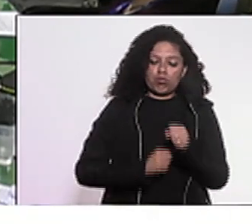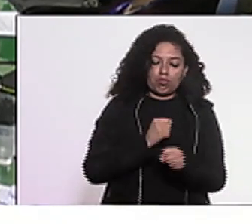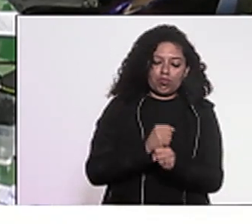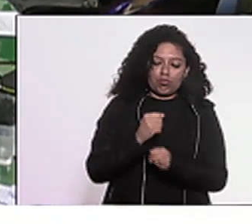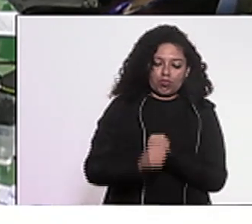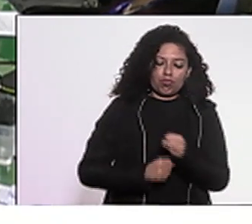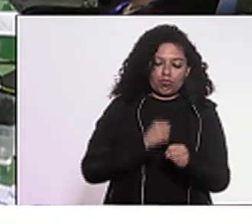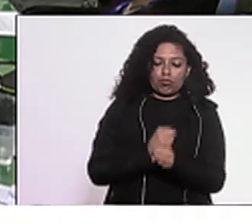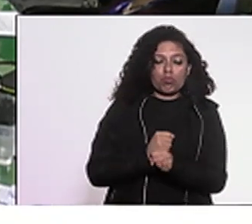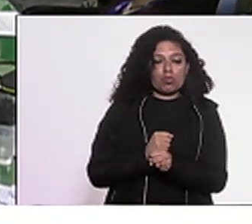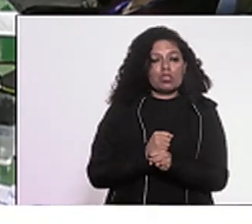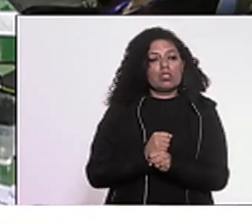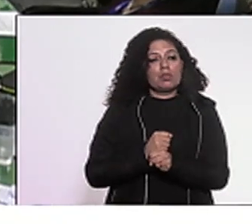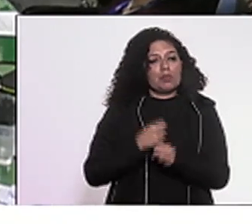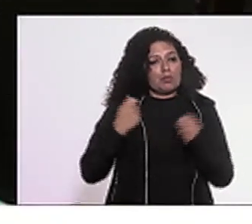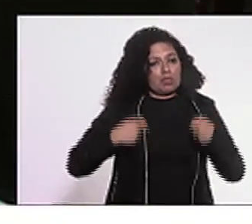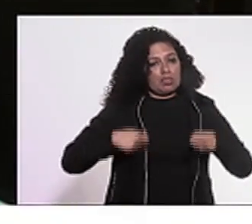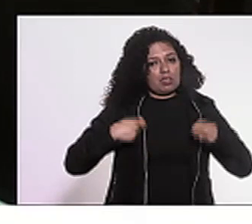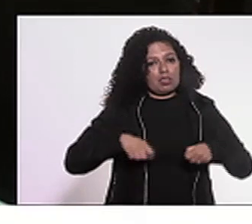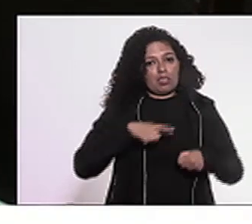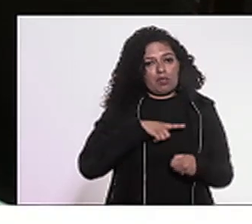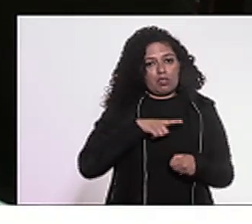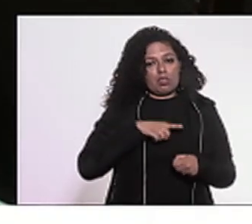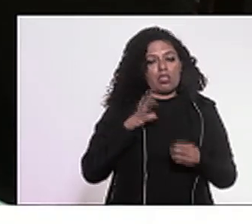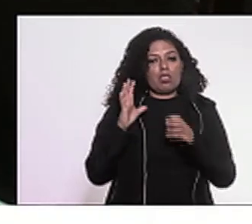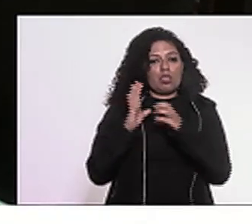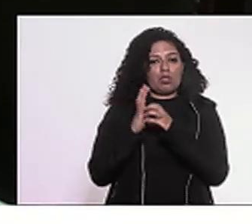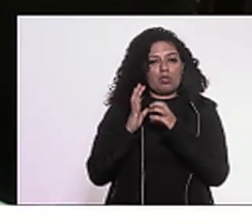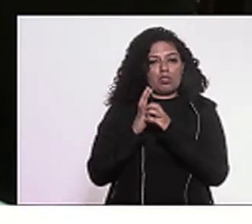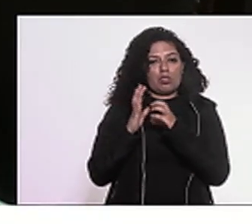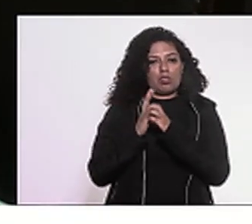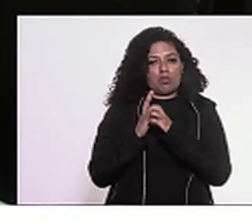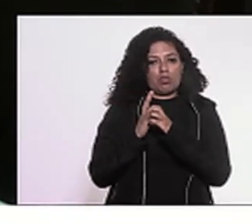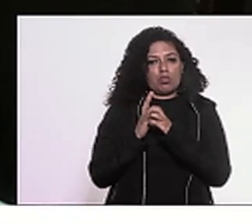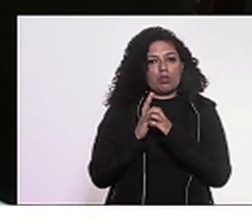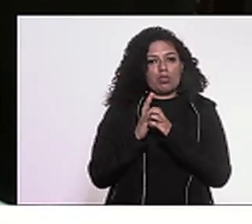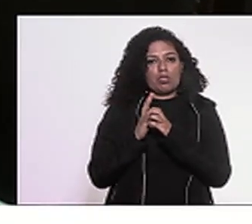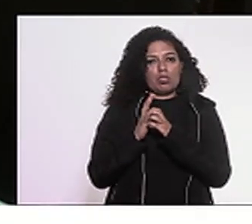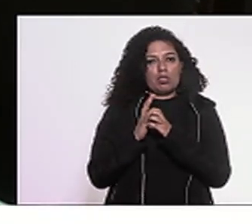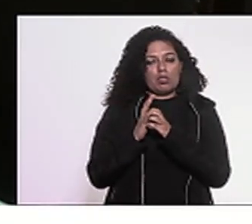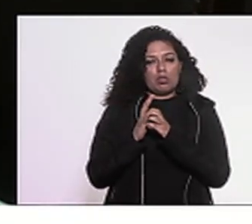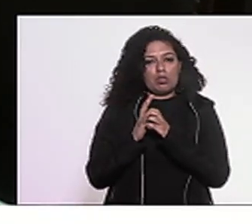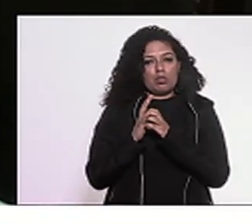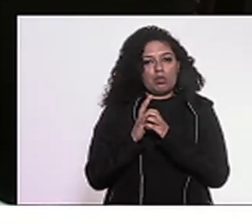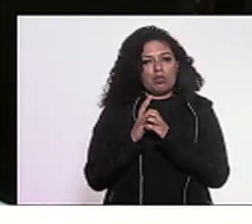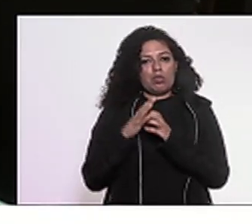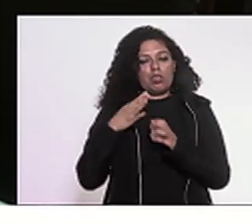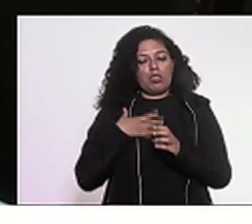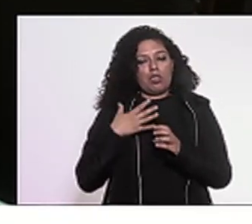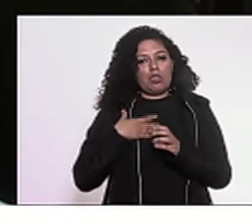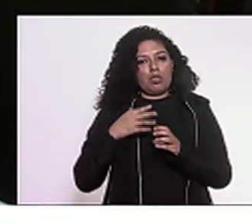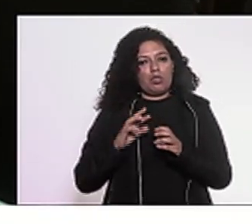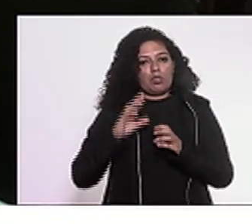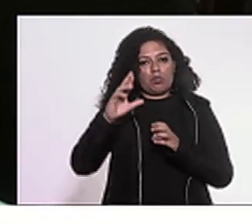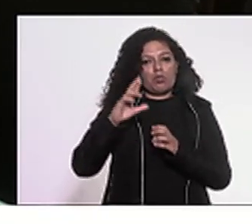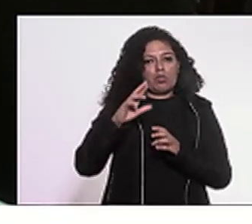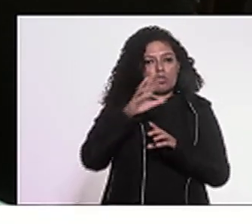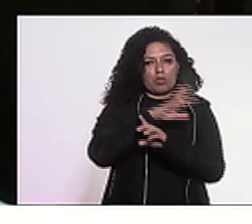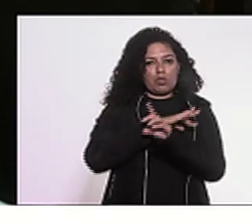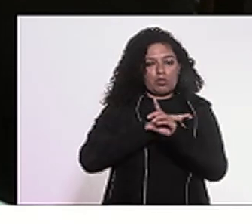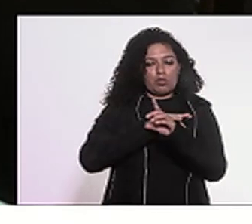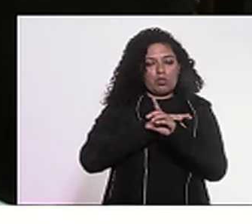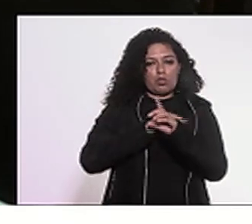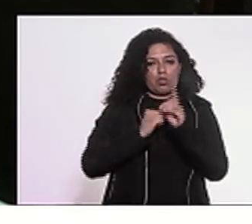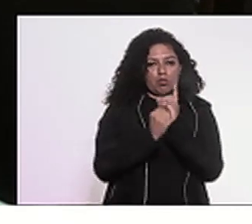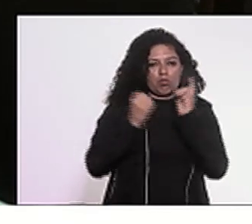já deveria ter existido. Eu sou servidora pública, exerço o cargo de assistente social no